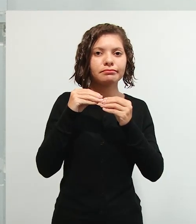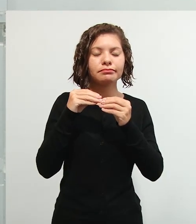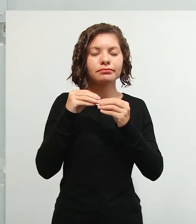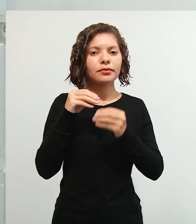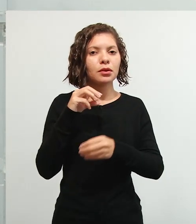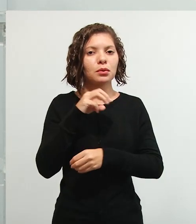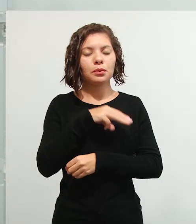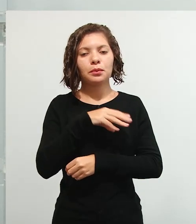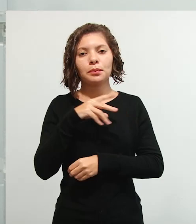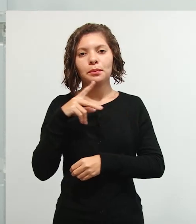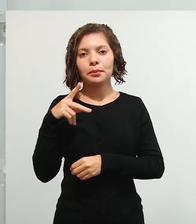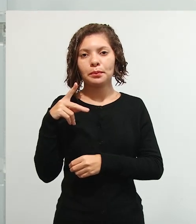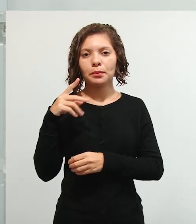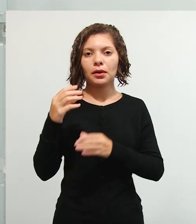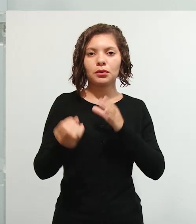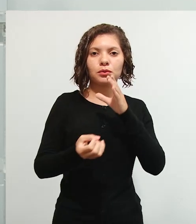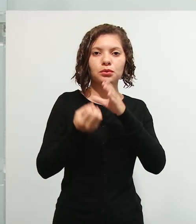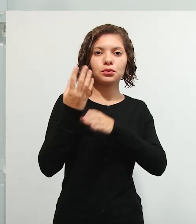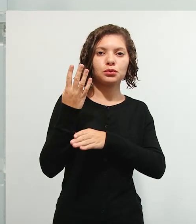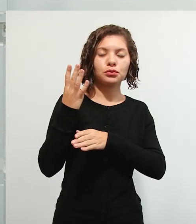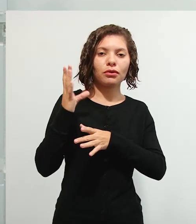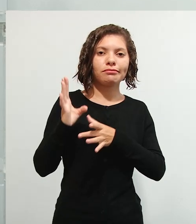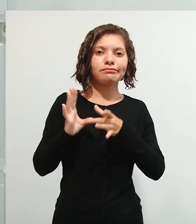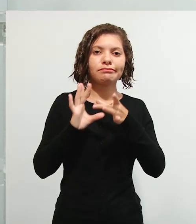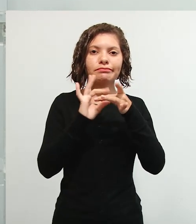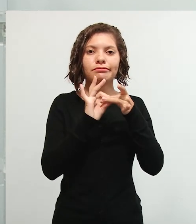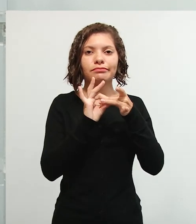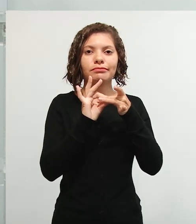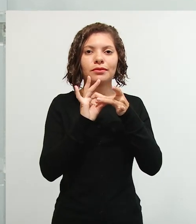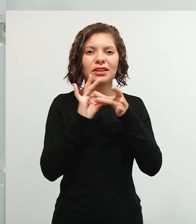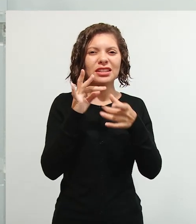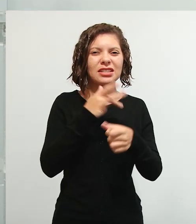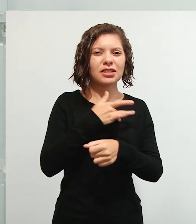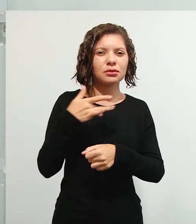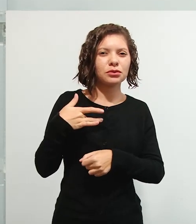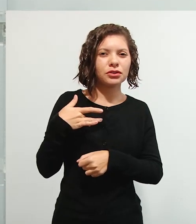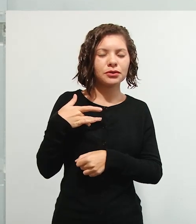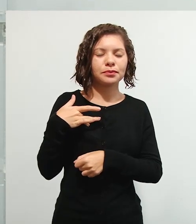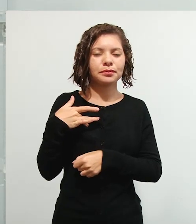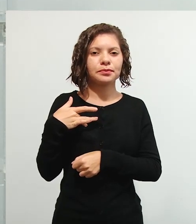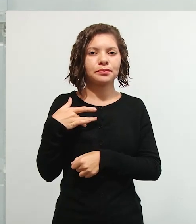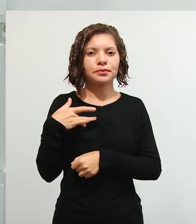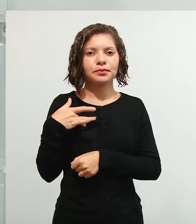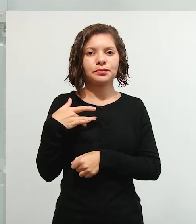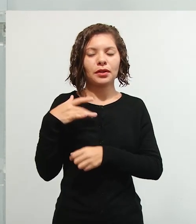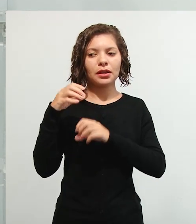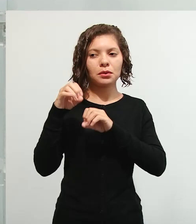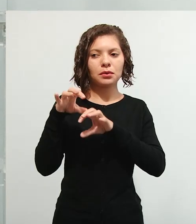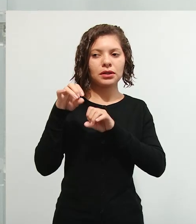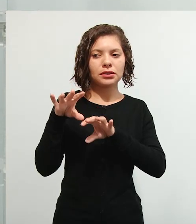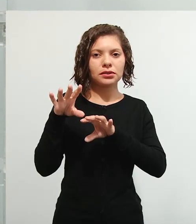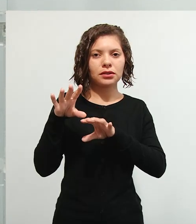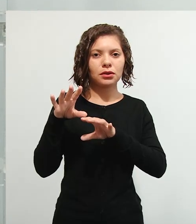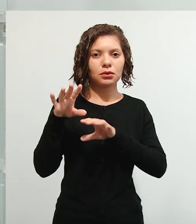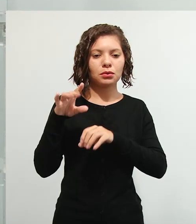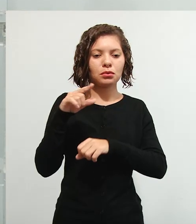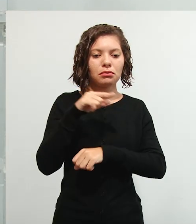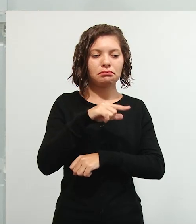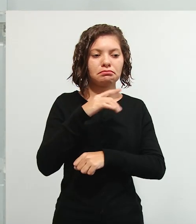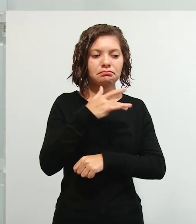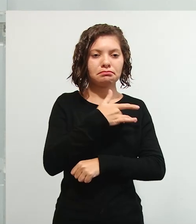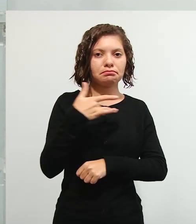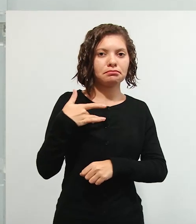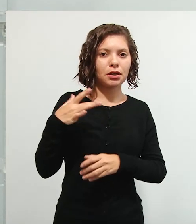entrelaçamentos. O Ministério da Educação, quando surge, ele é vinculado ao da Saúde. É uma coisa só. Ministério da Educação